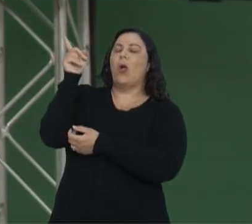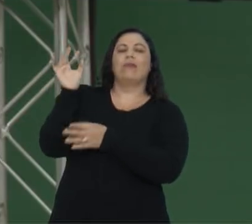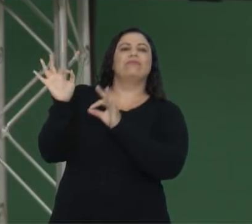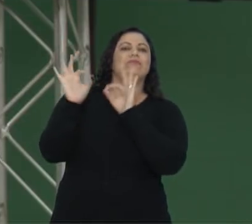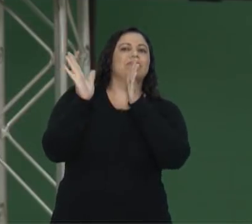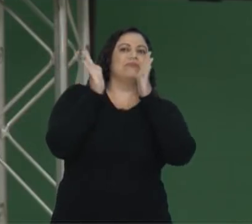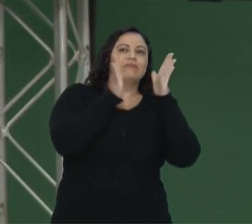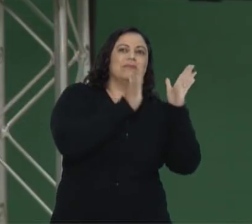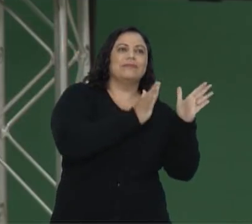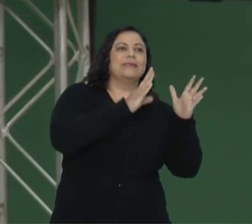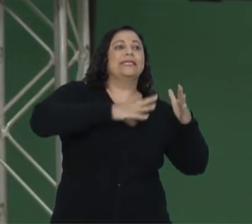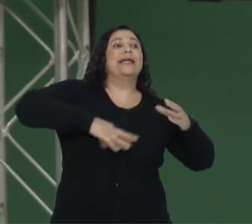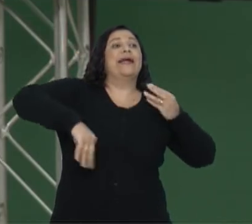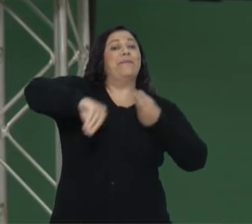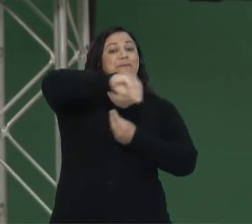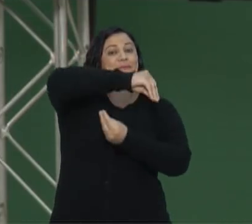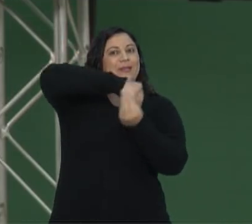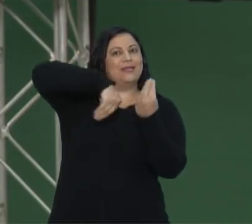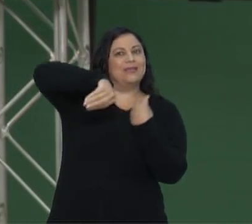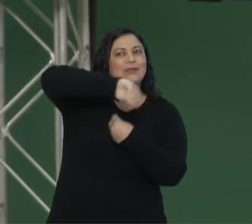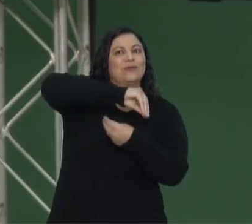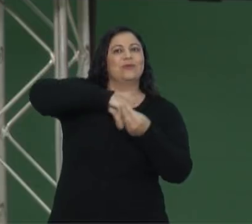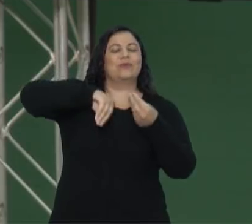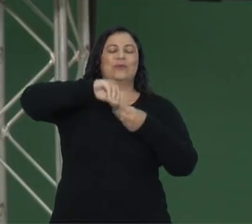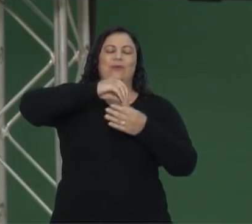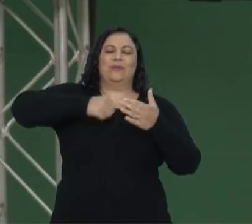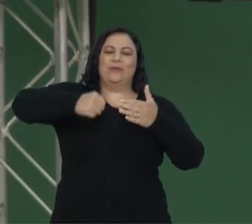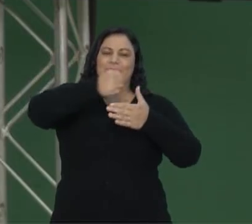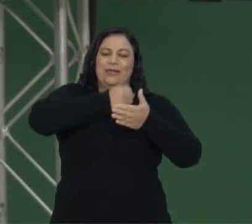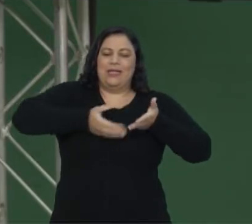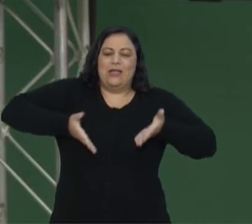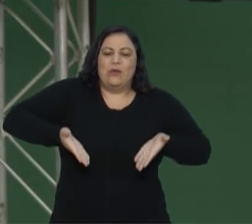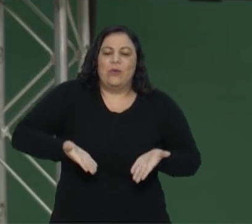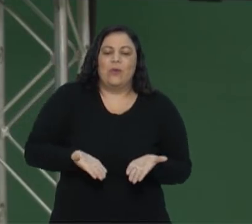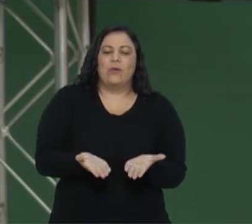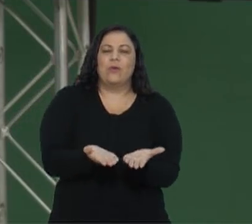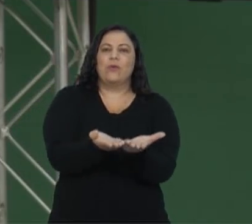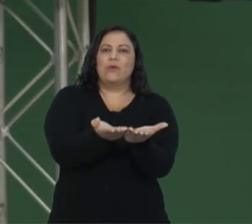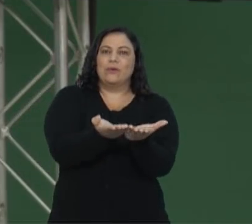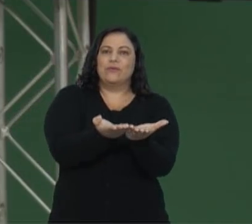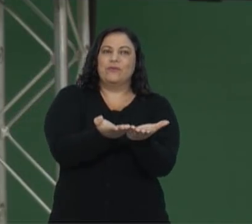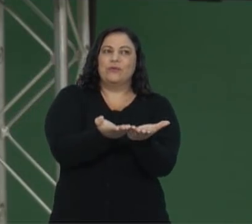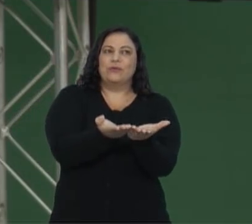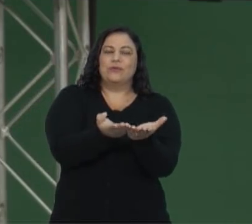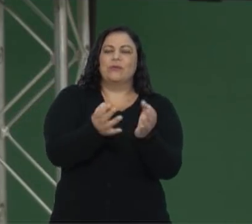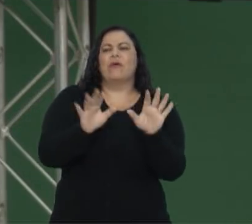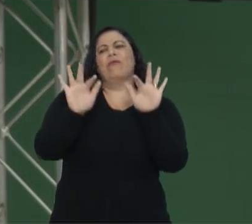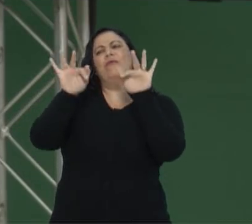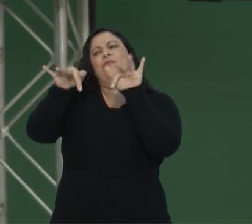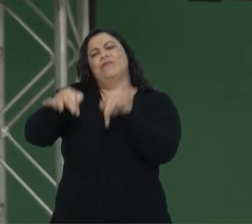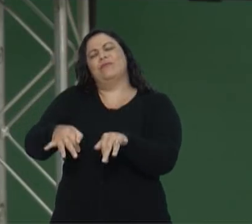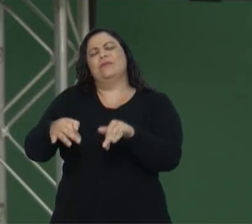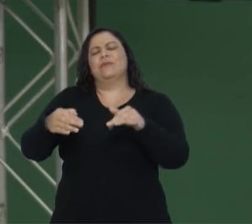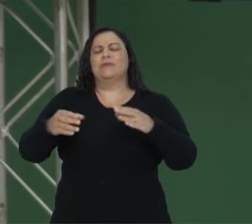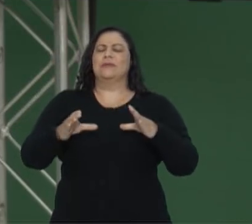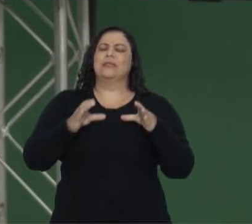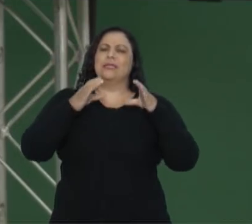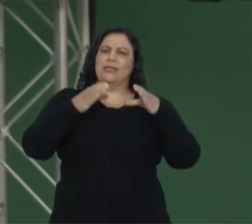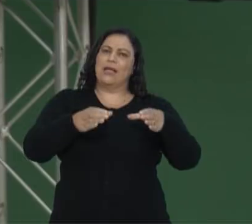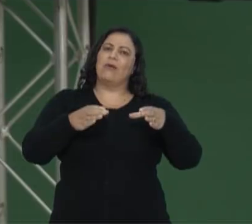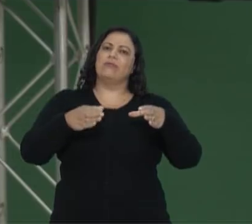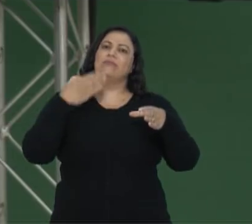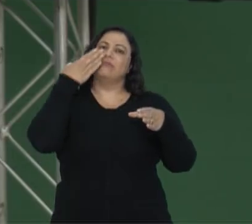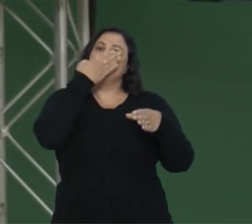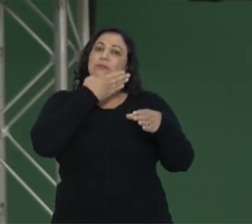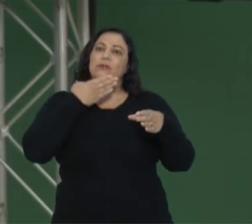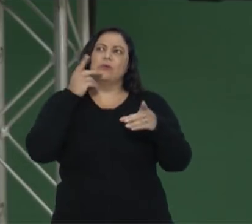misturei tudo, coloquei no forno, eu tenho como produto final o meu bolo. Dá para